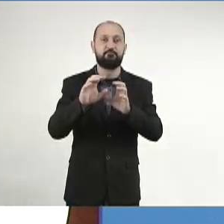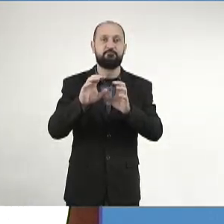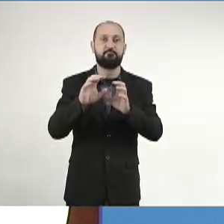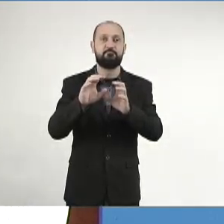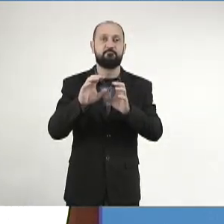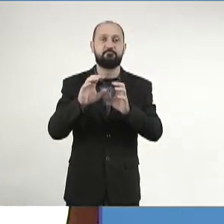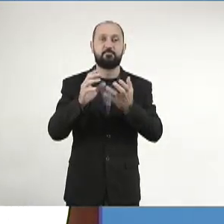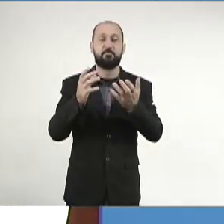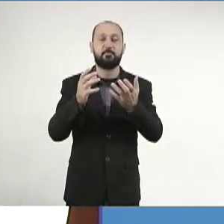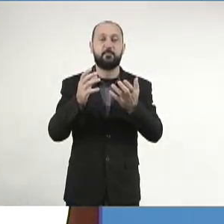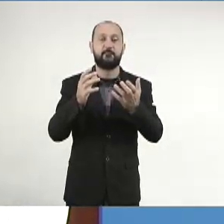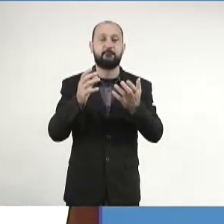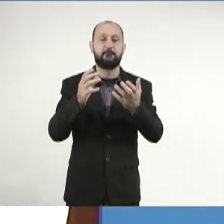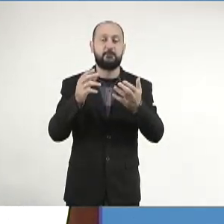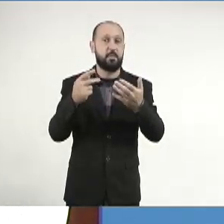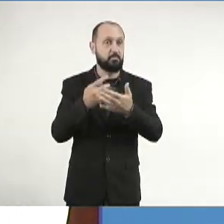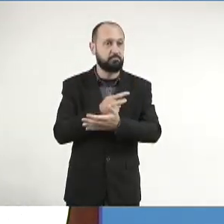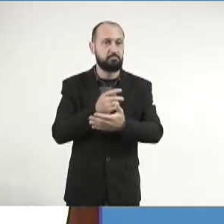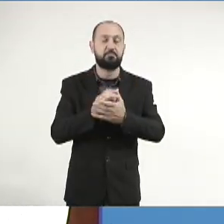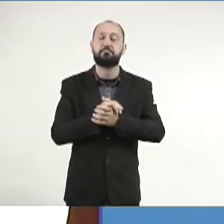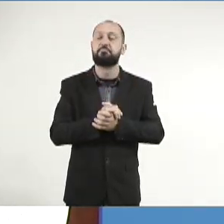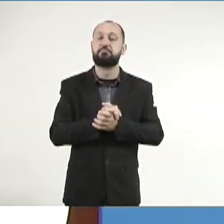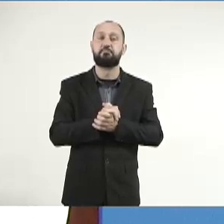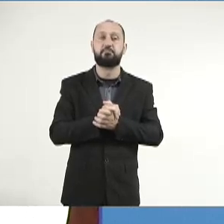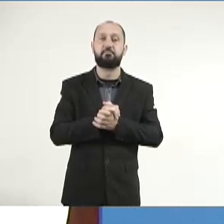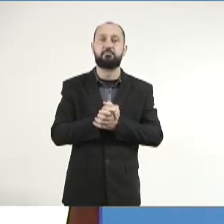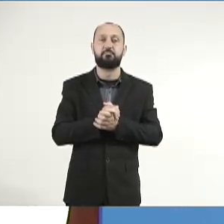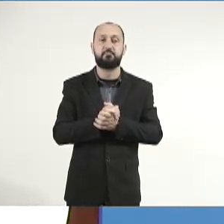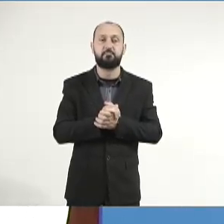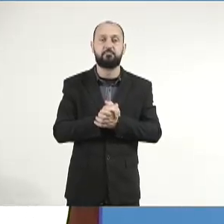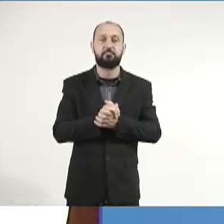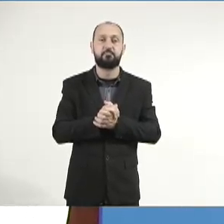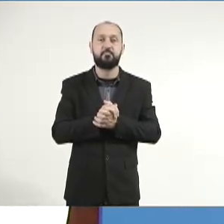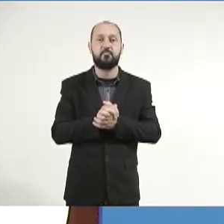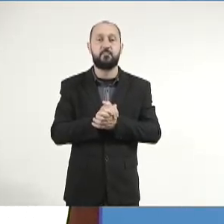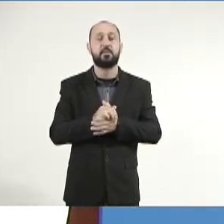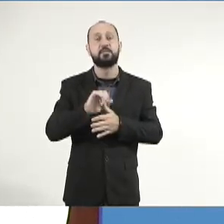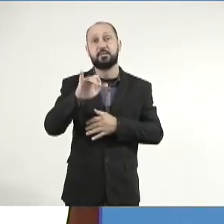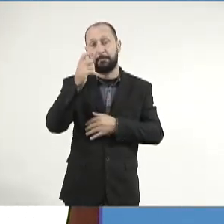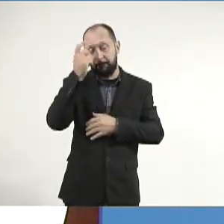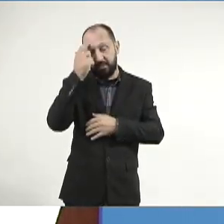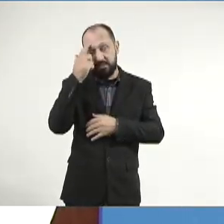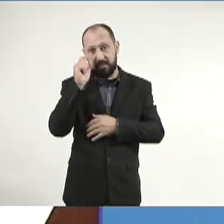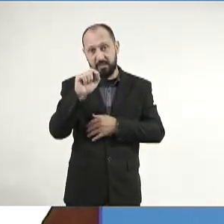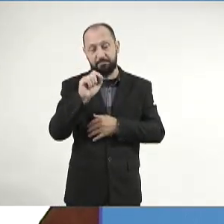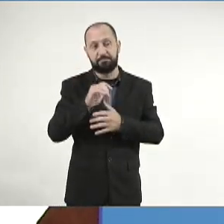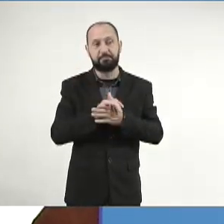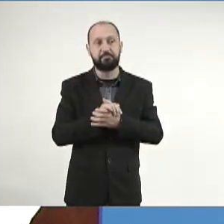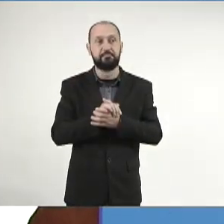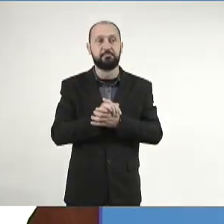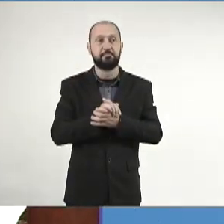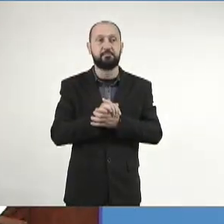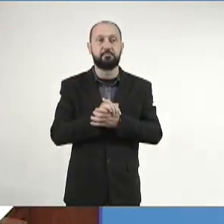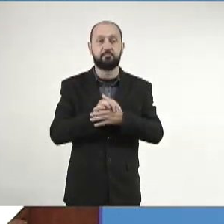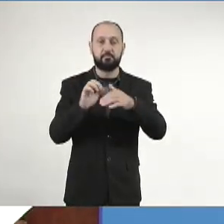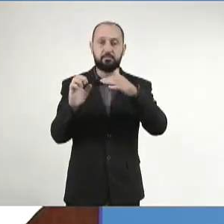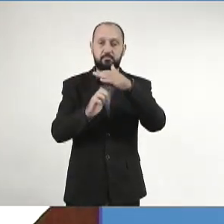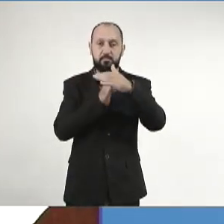absolutamente irregular. Então, assim, você imagina que